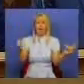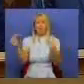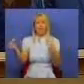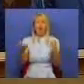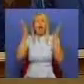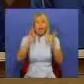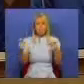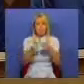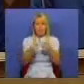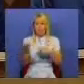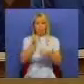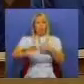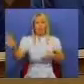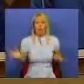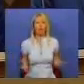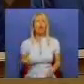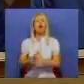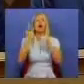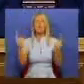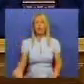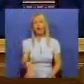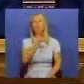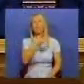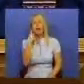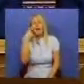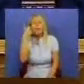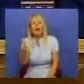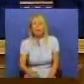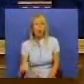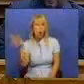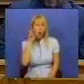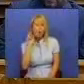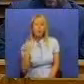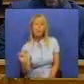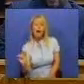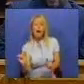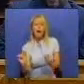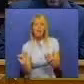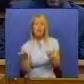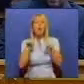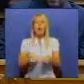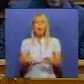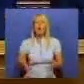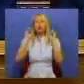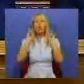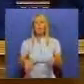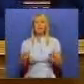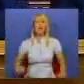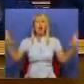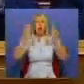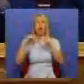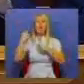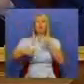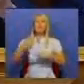na verdade anunciaram-nos, repare bem, eu ouvi numa rádio que era hoje que começava o novo ciclo político.